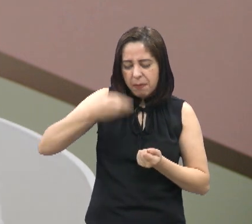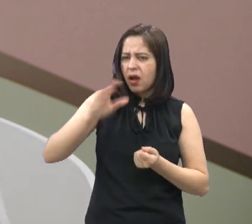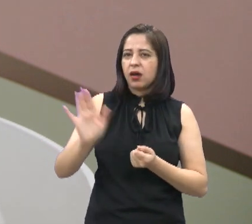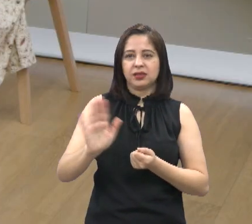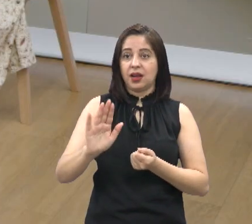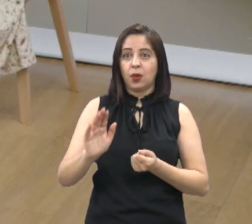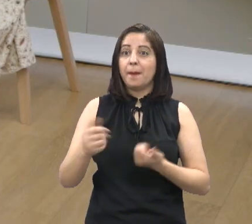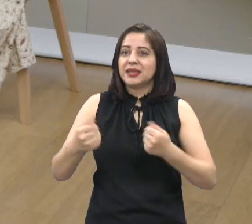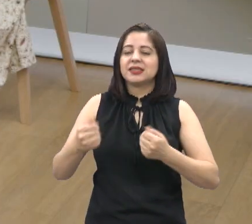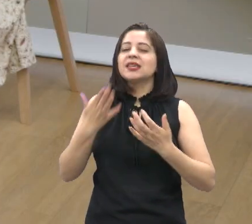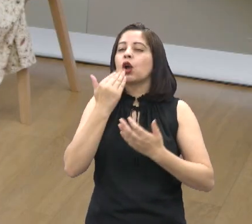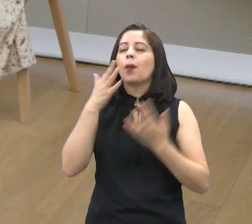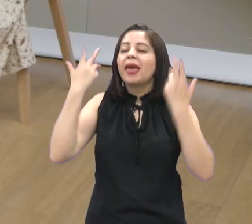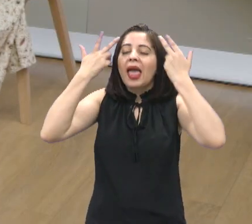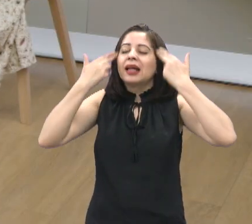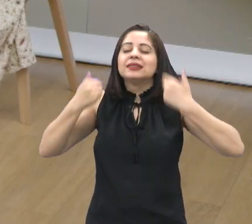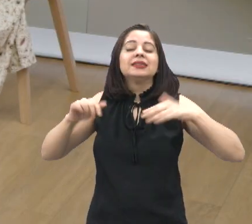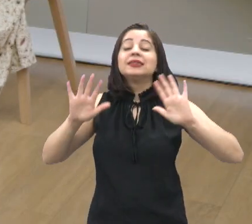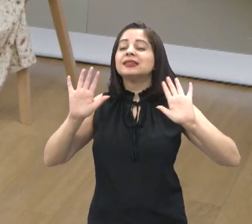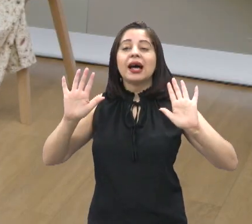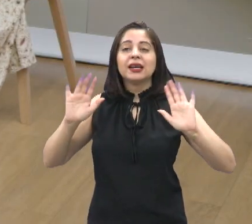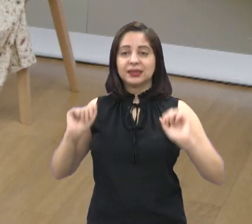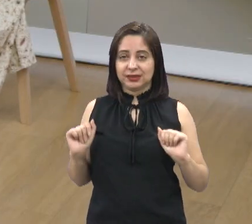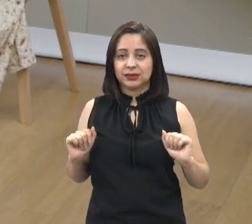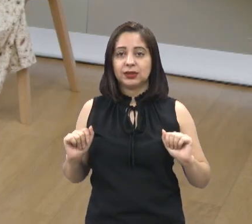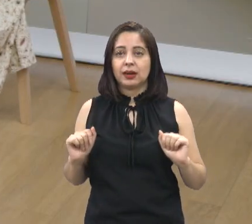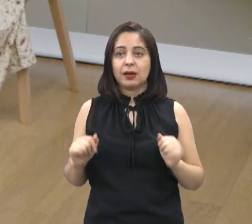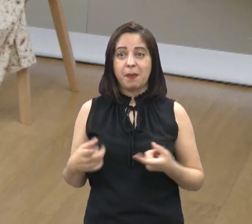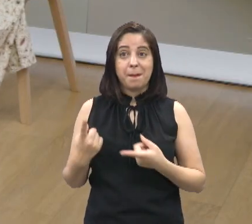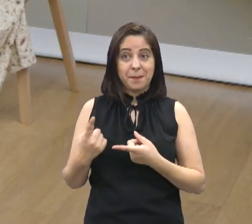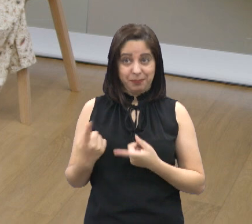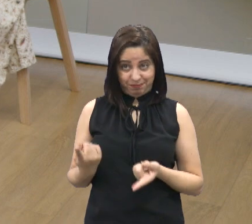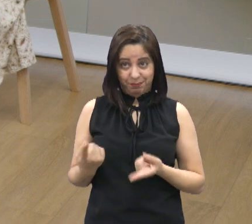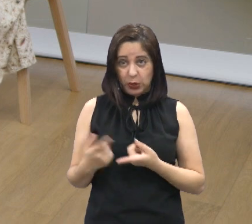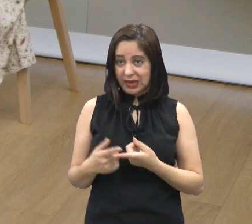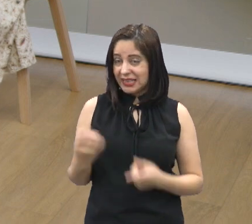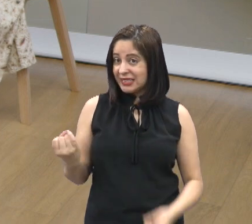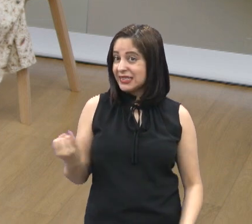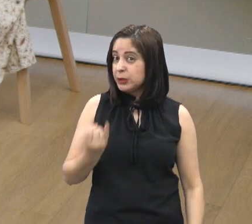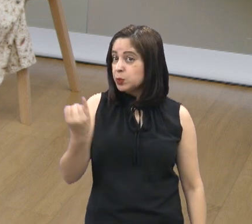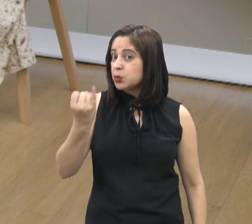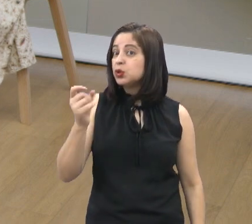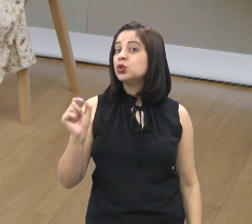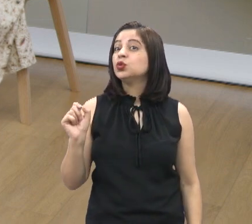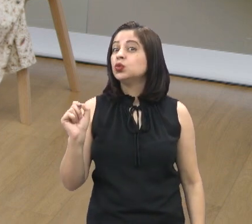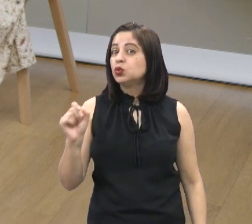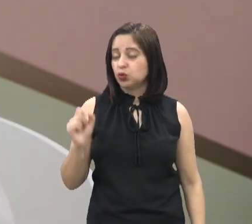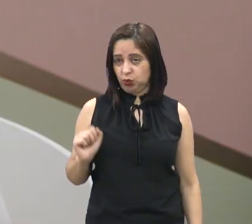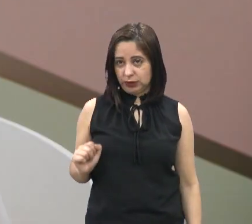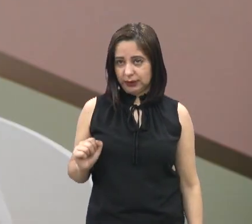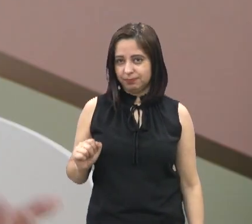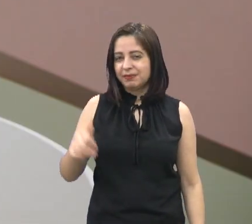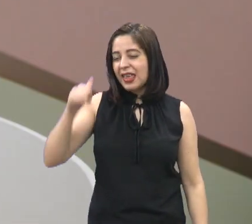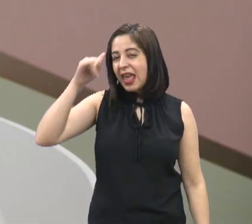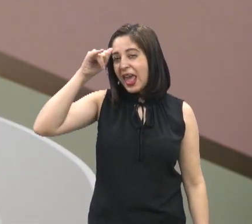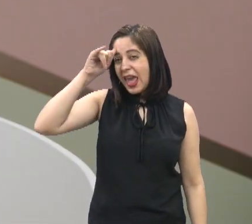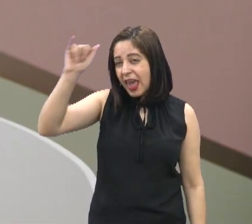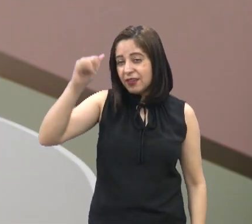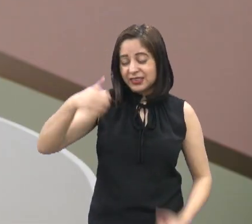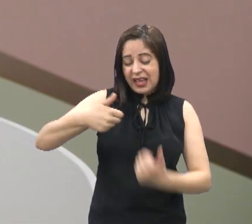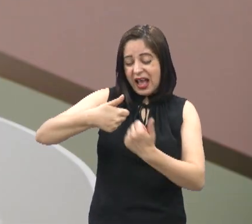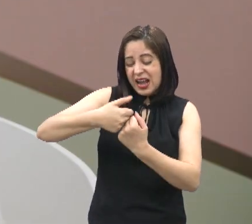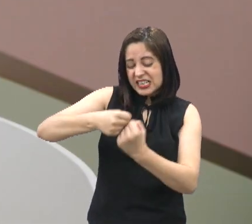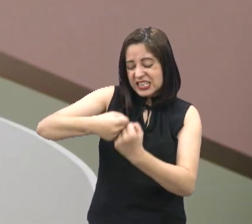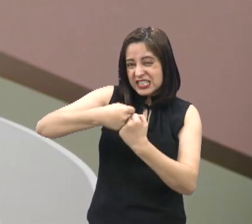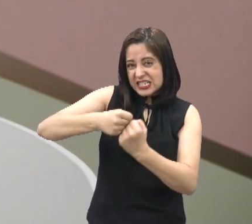natureza, né? Sim, sim. Porque um fator importante para a gente tentar prevenir dano articular é um